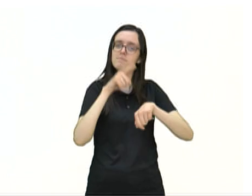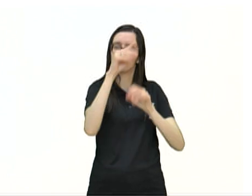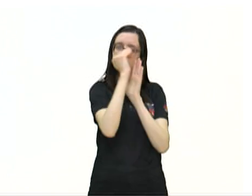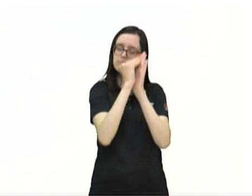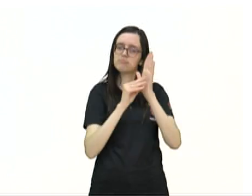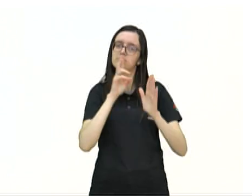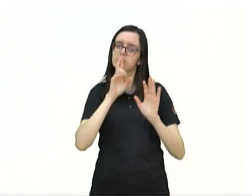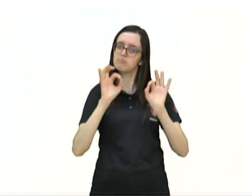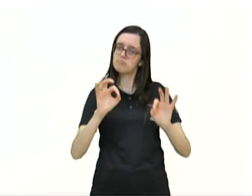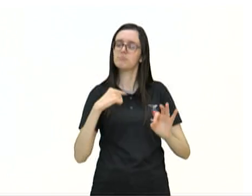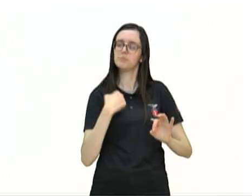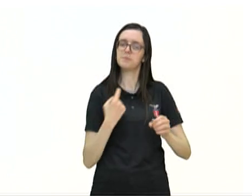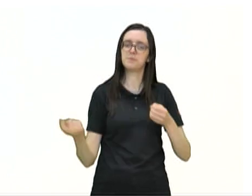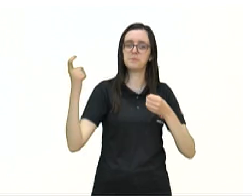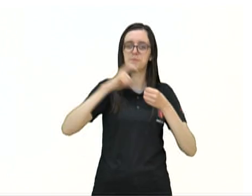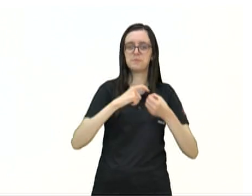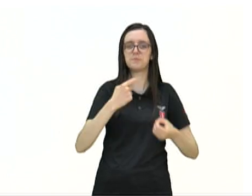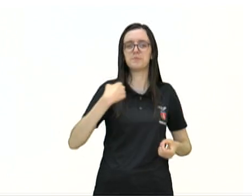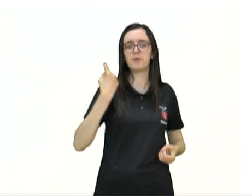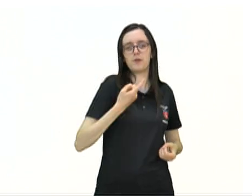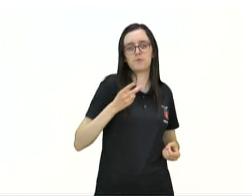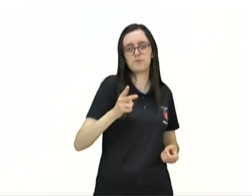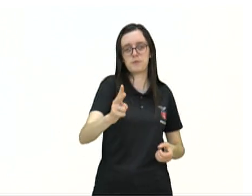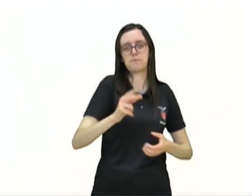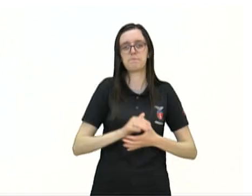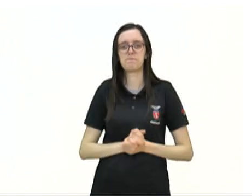colocarem essa resposta e eu volto para a gente continuar.